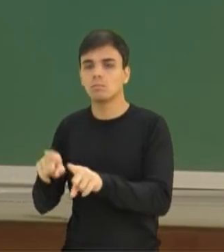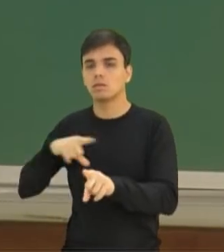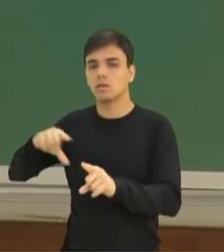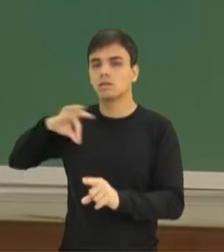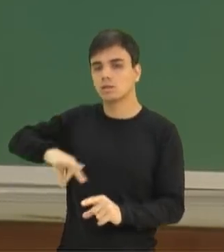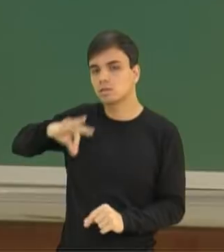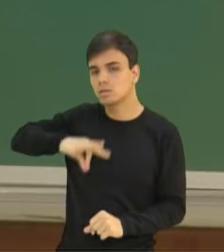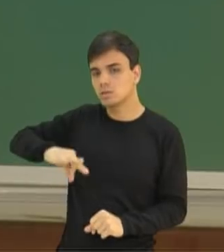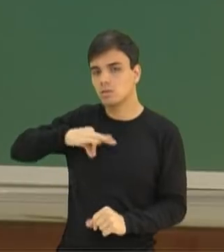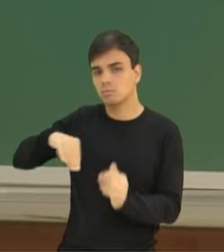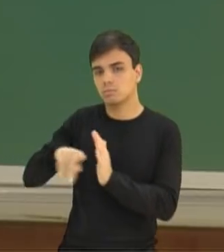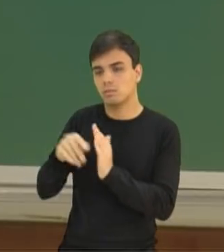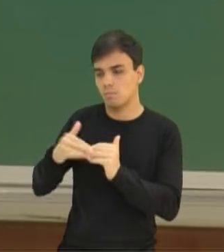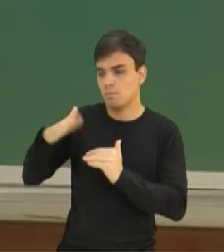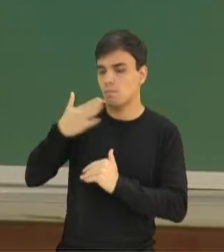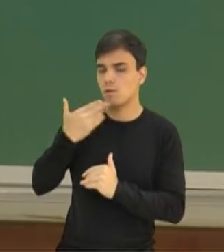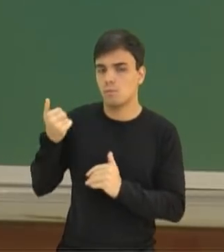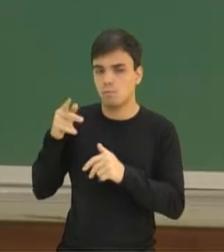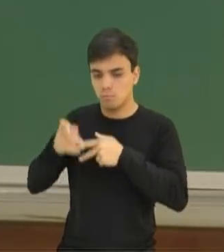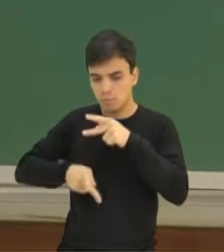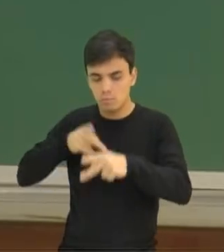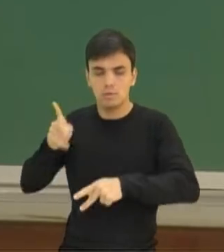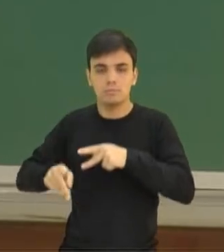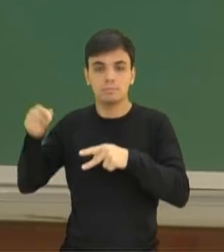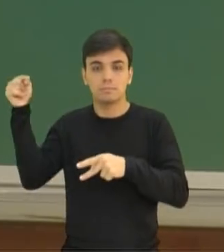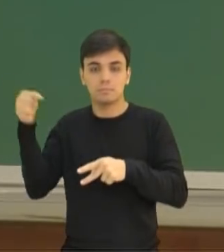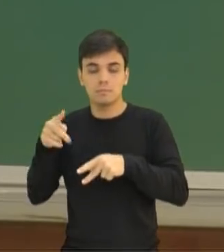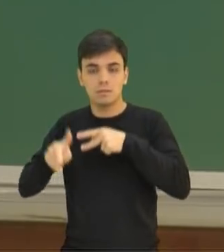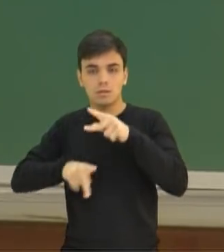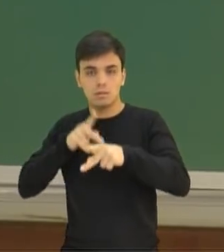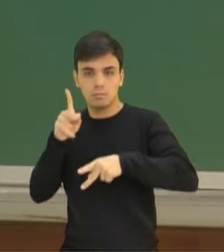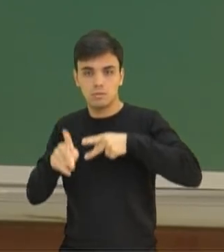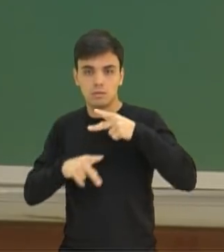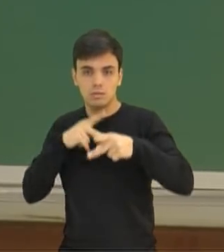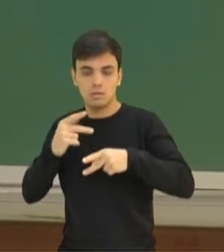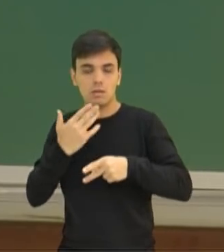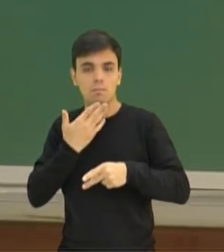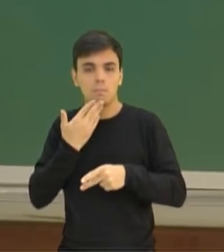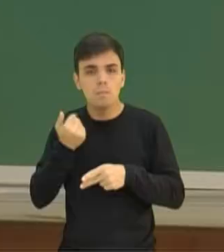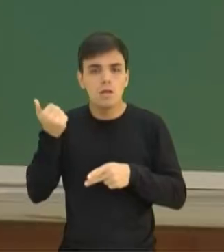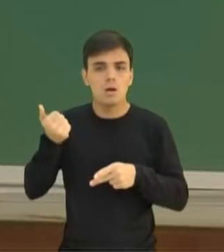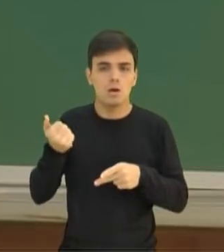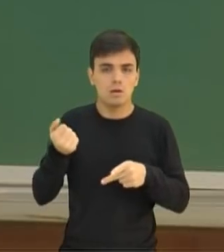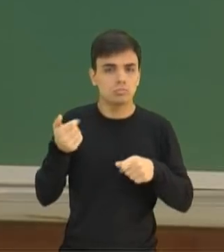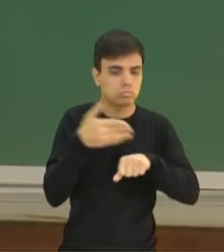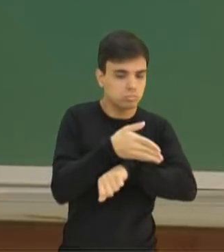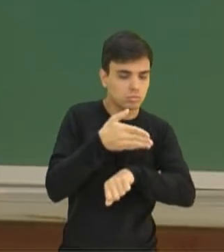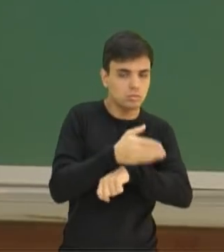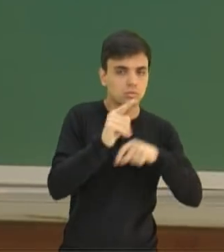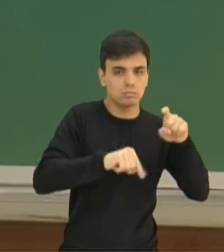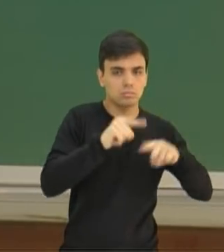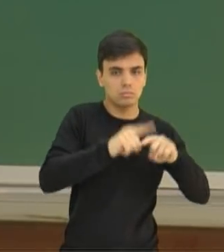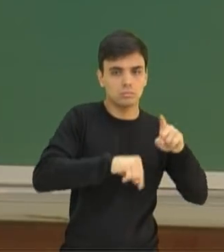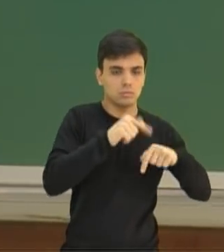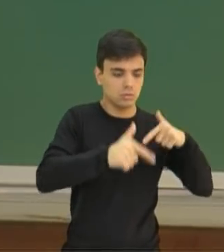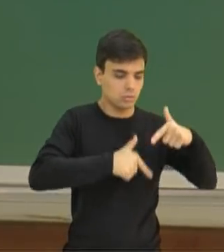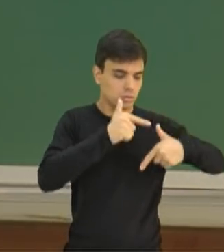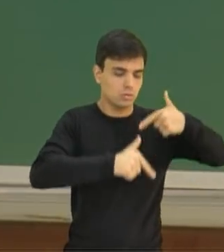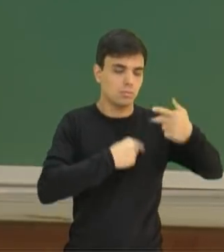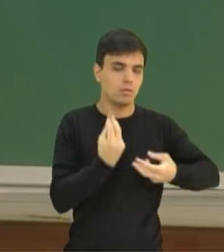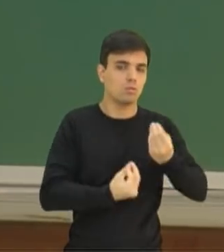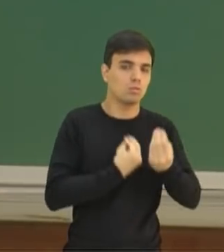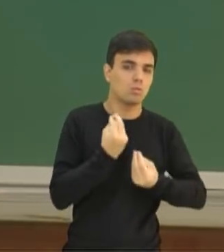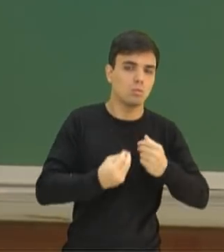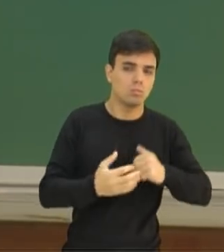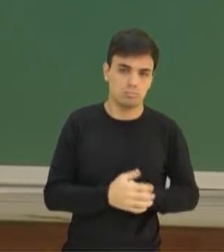renda elevada para a população, essa população vai ter mais acesso a determinados produtos, serviços, melhores condições de